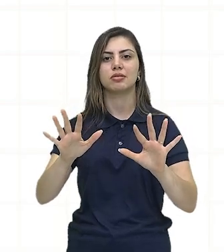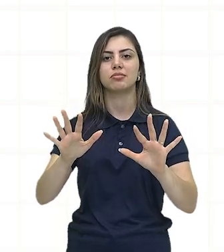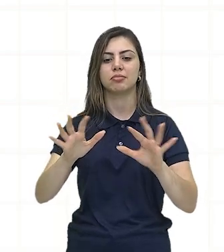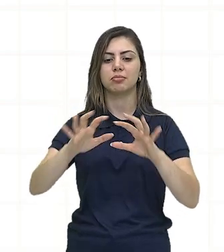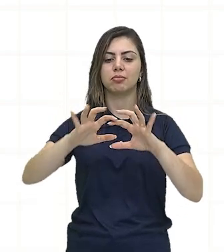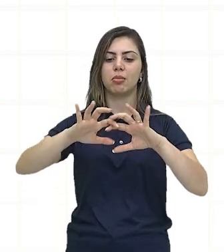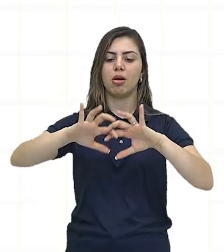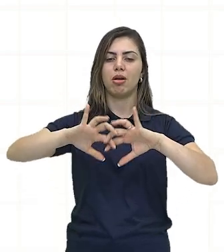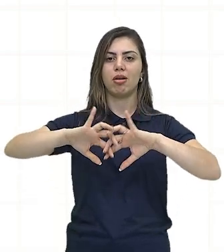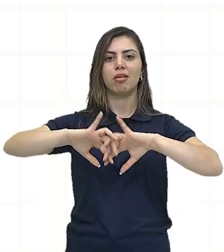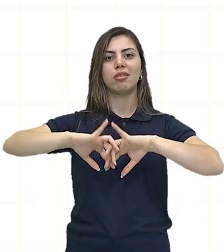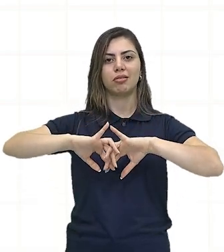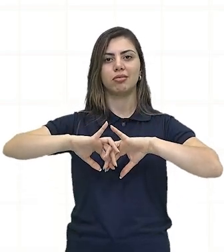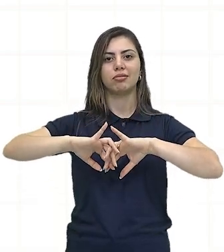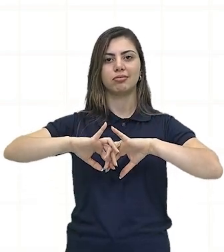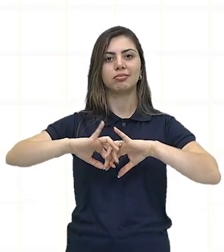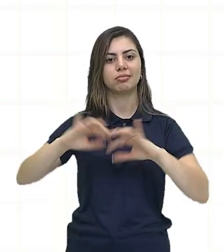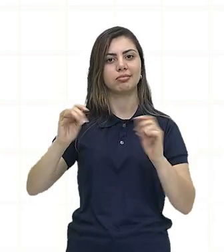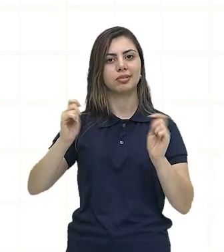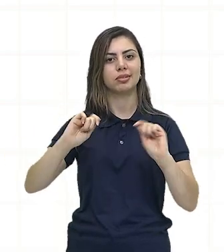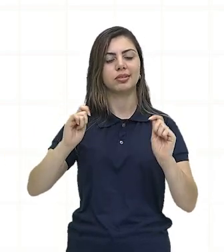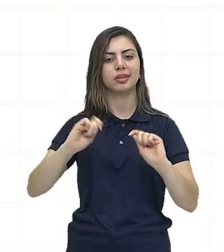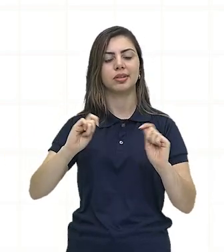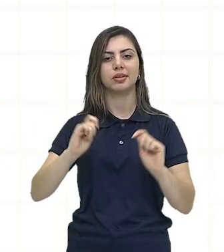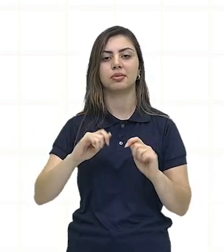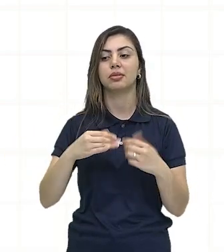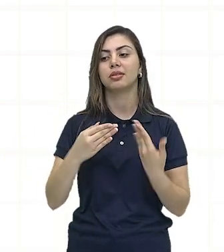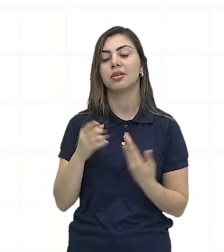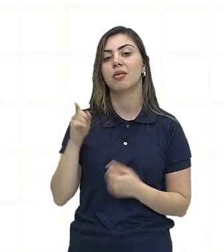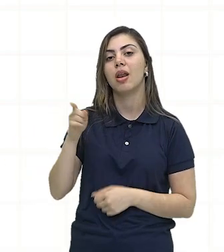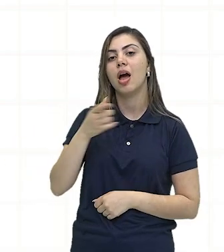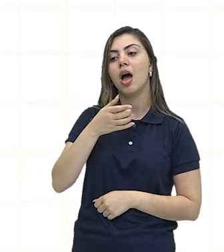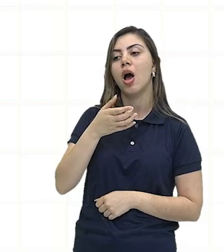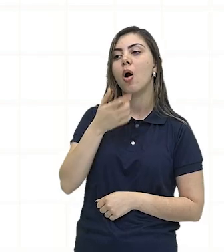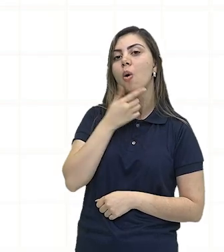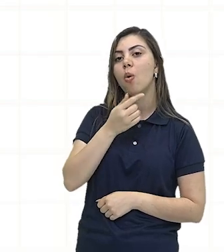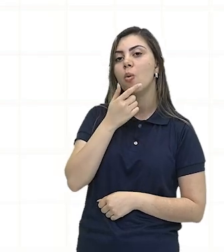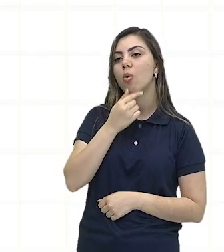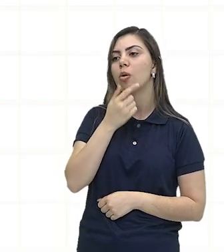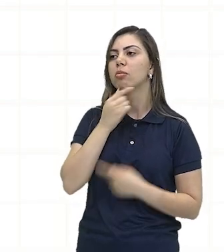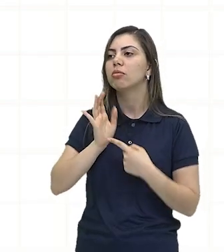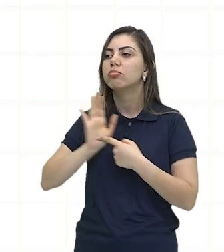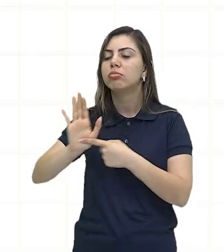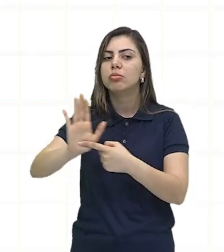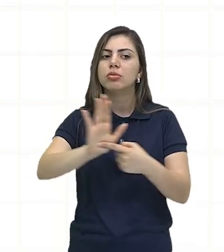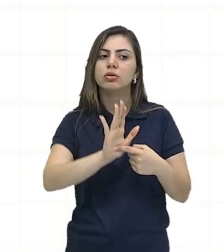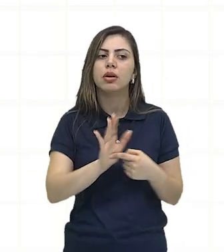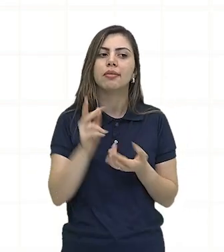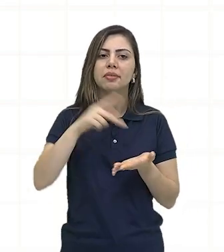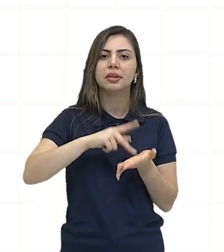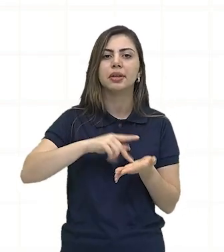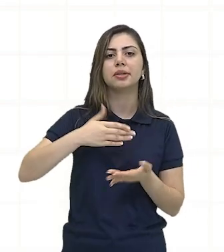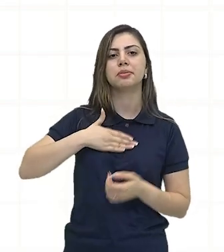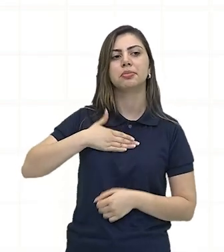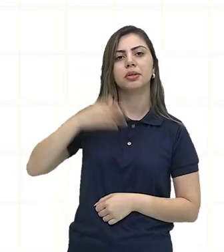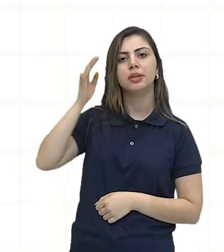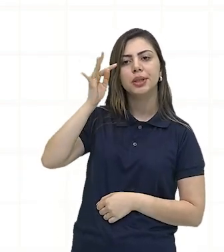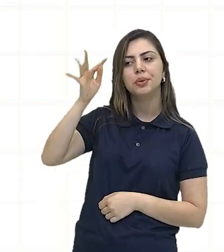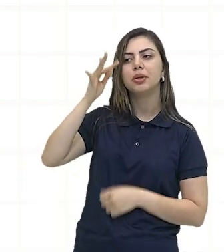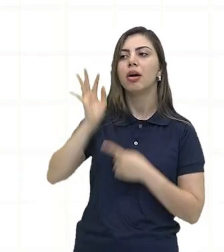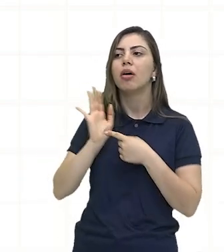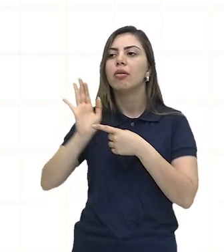em que Wegener ele defendia, ela vinha ali confirmar que,